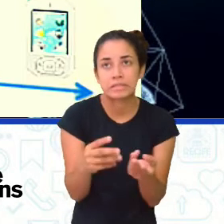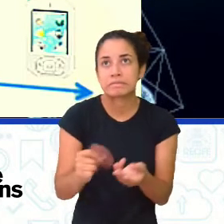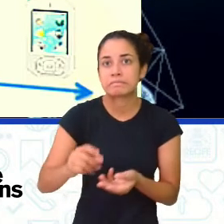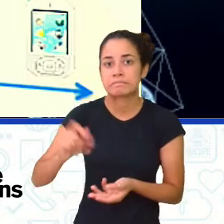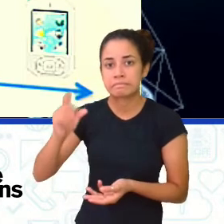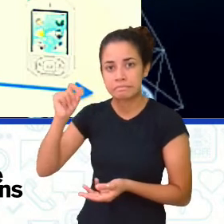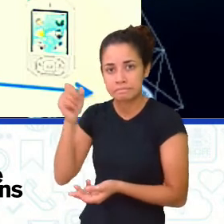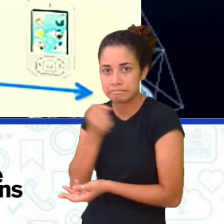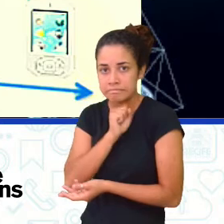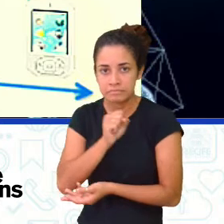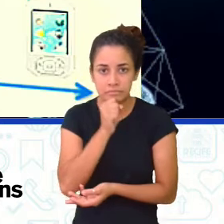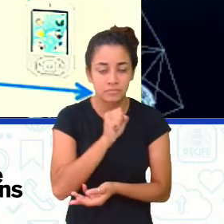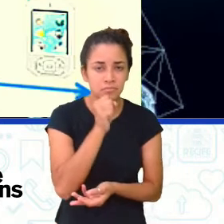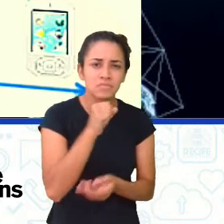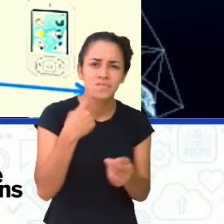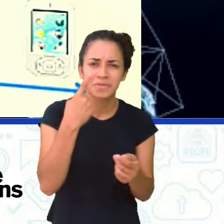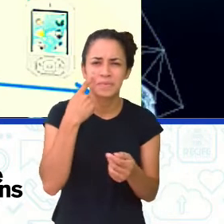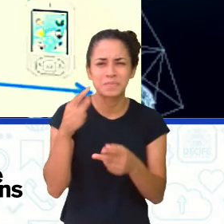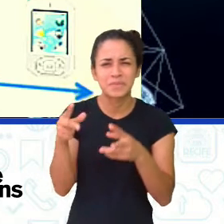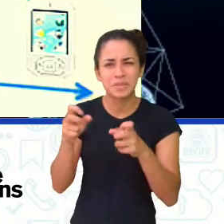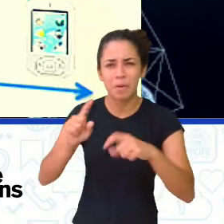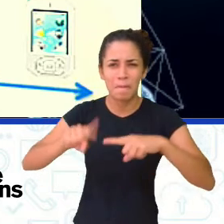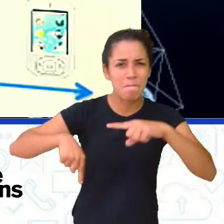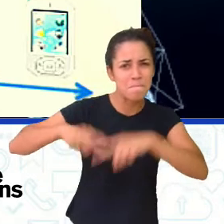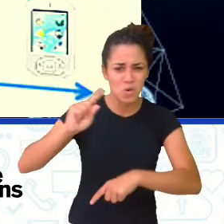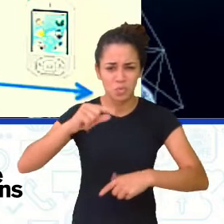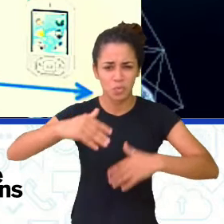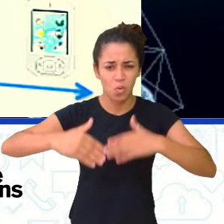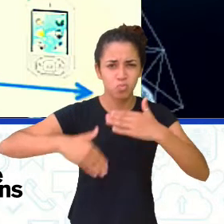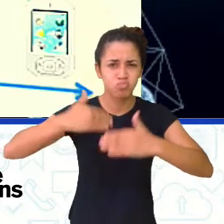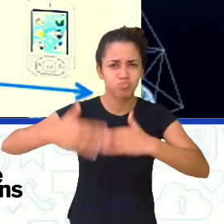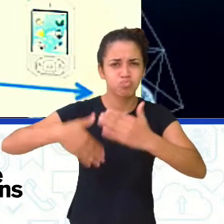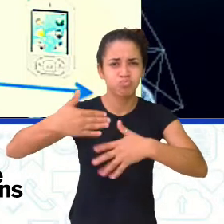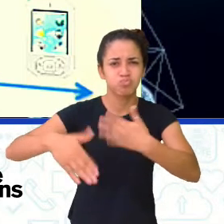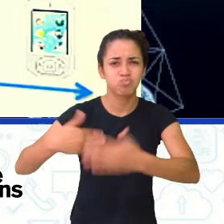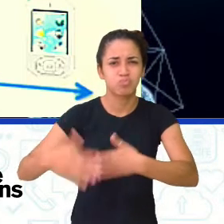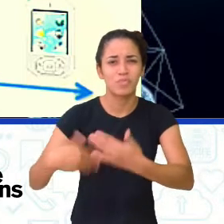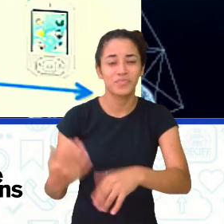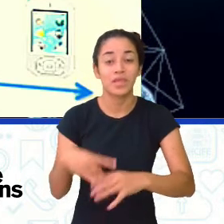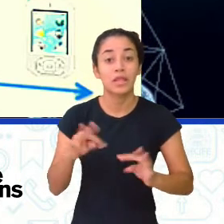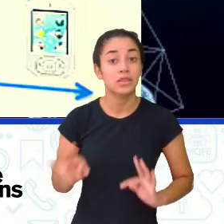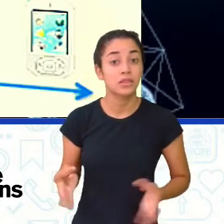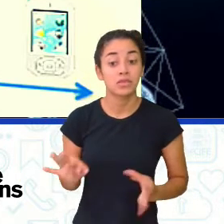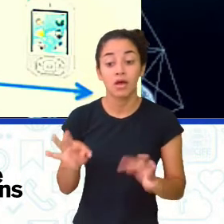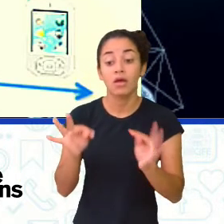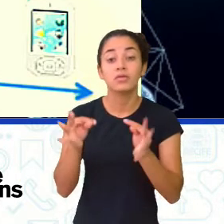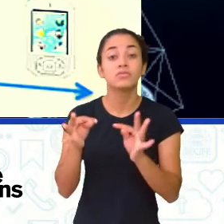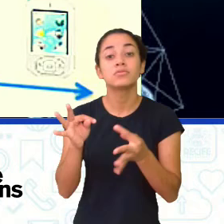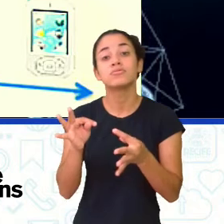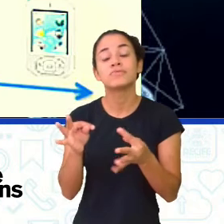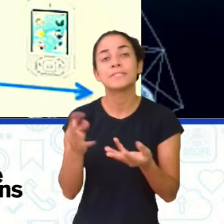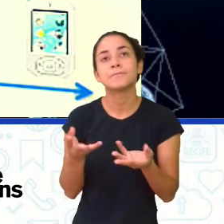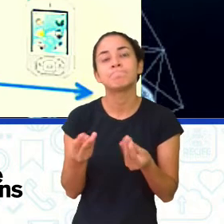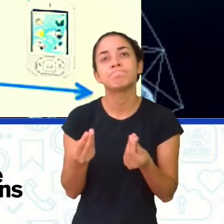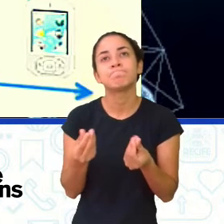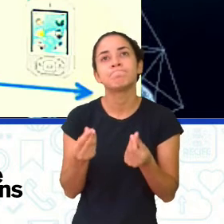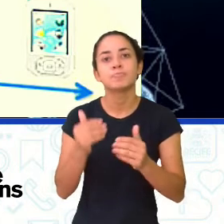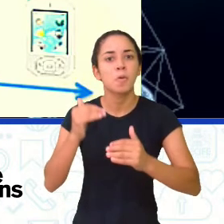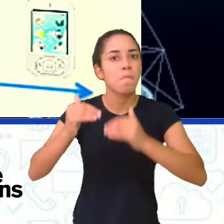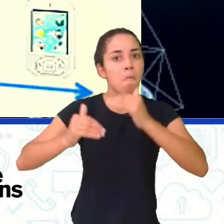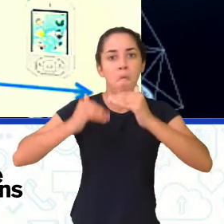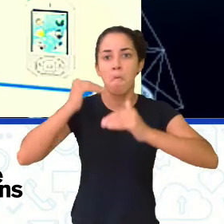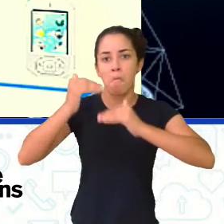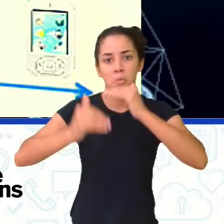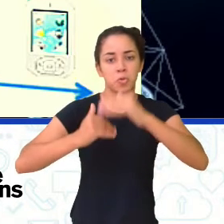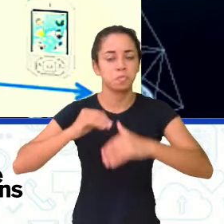você olhando aí, ó, o avanço dos anos, como essas tecnologias elas vão